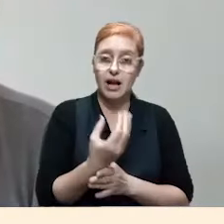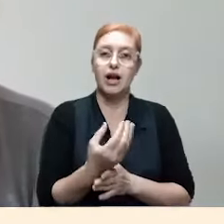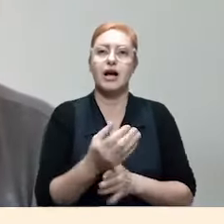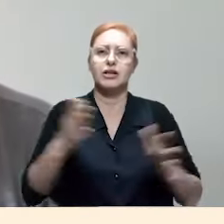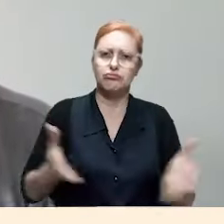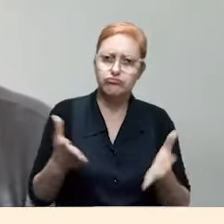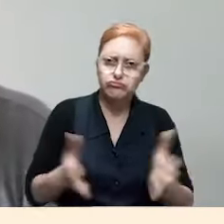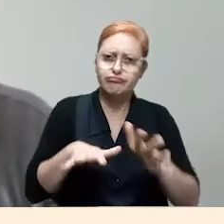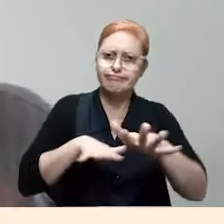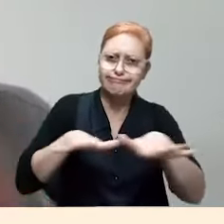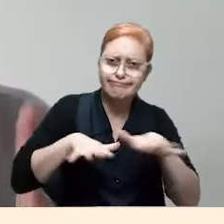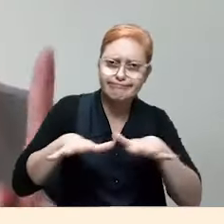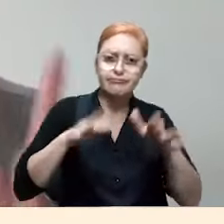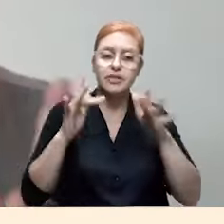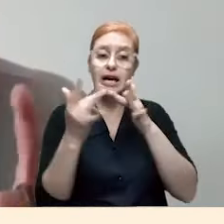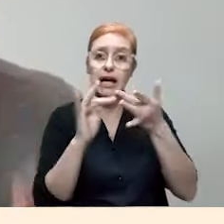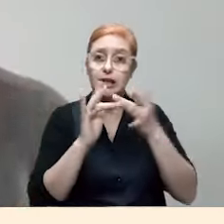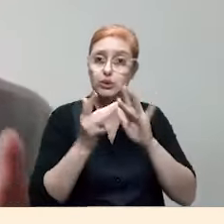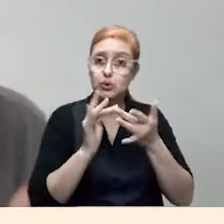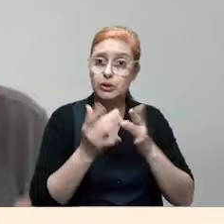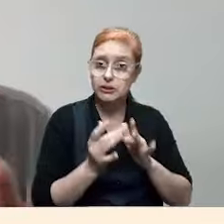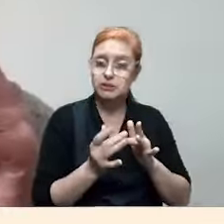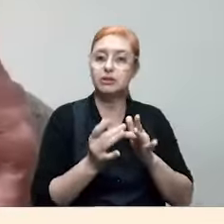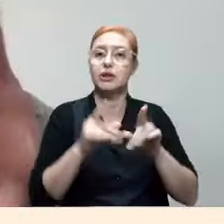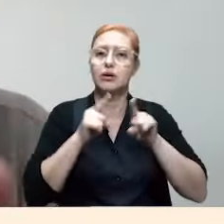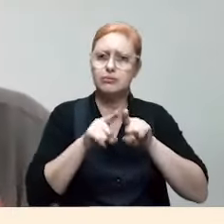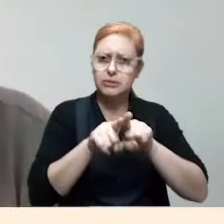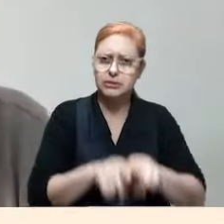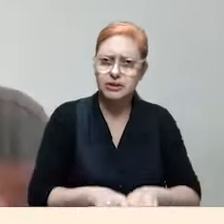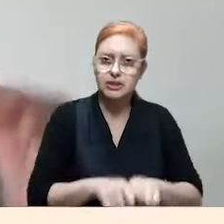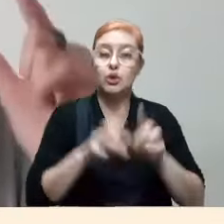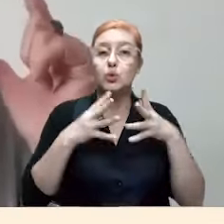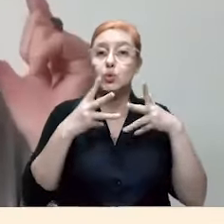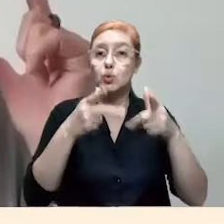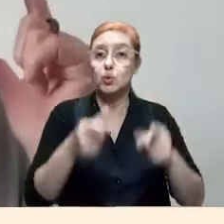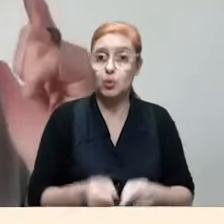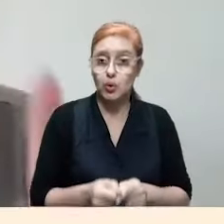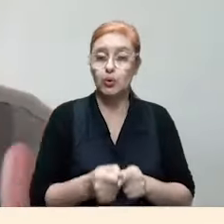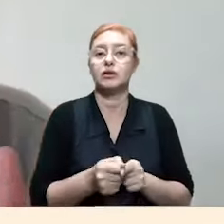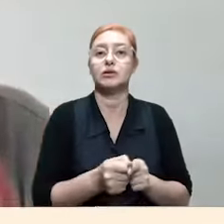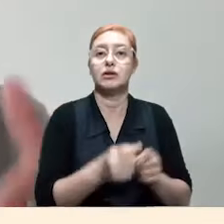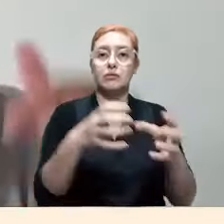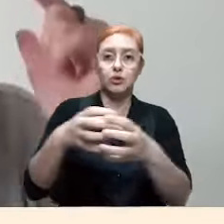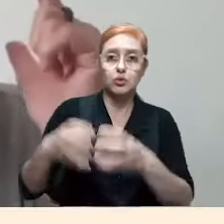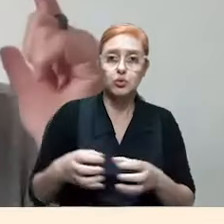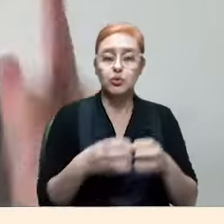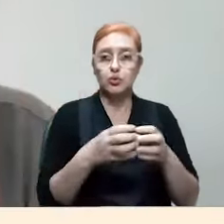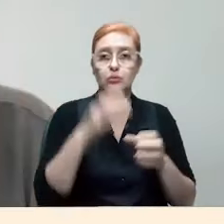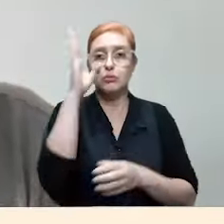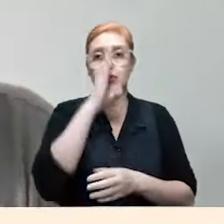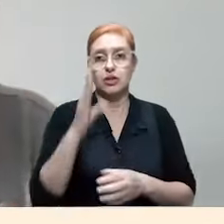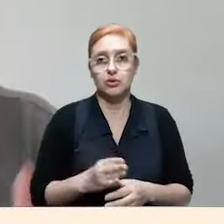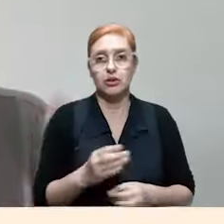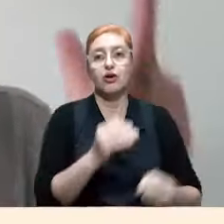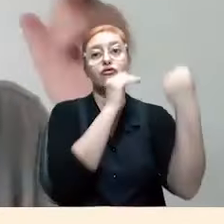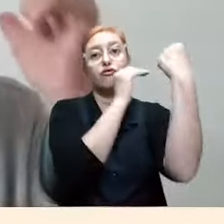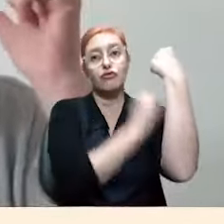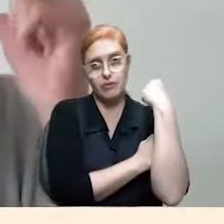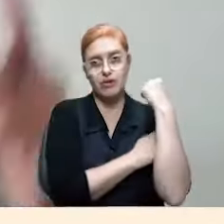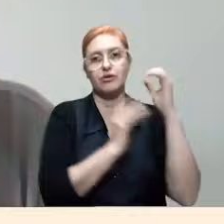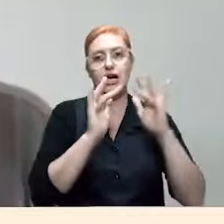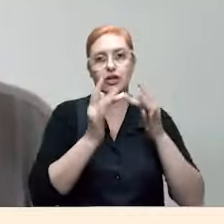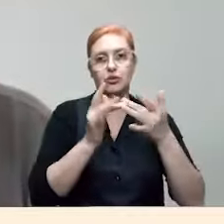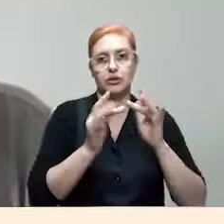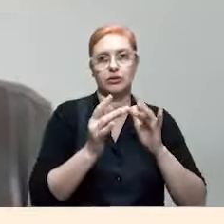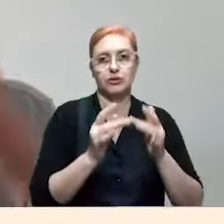pelo governo federal, mas essa não, essa foi organizada, a mobilização, a articulação,